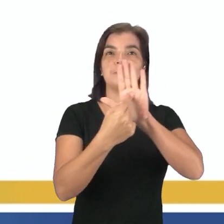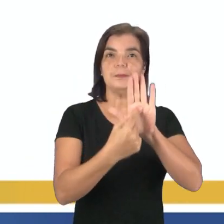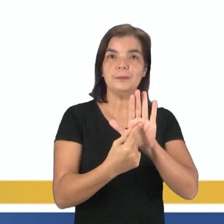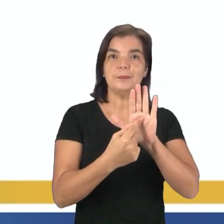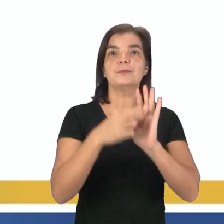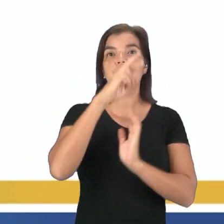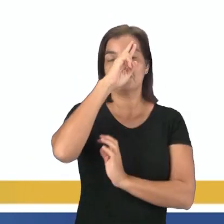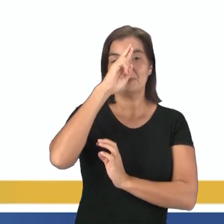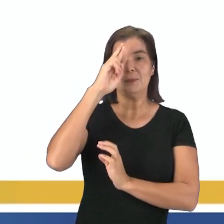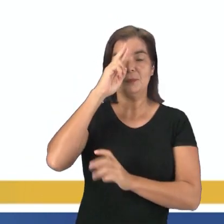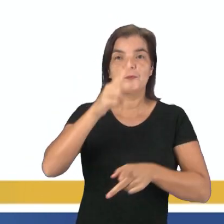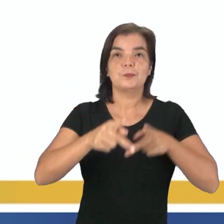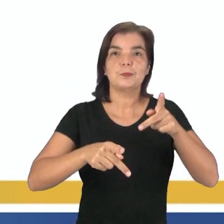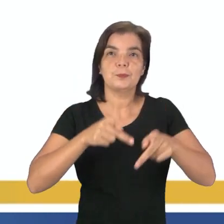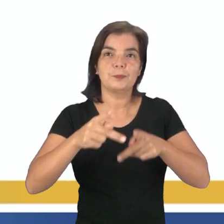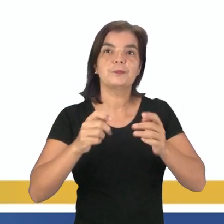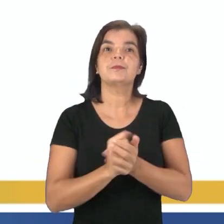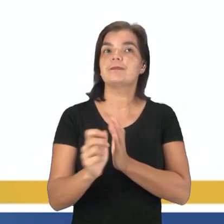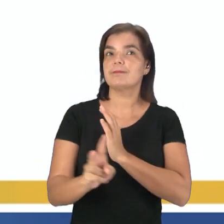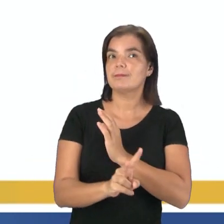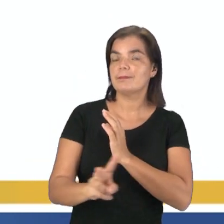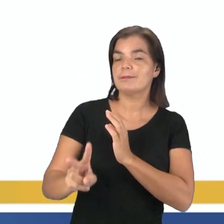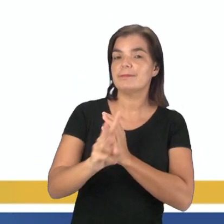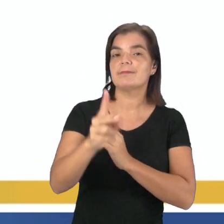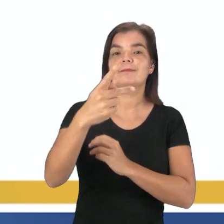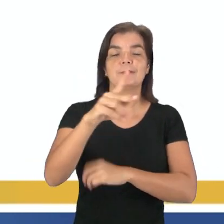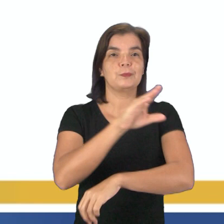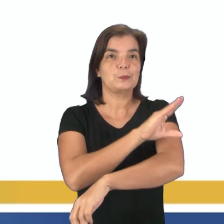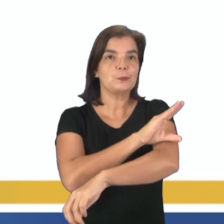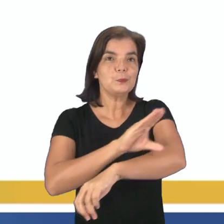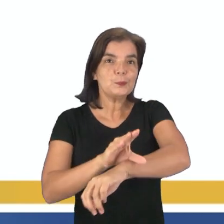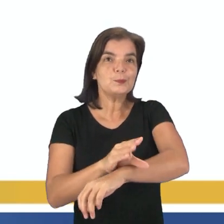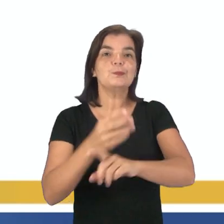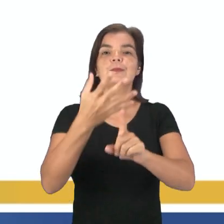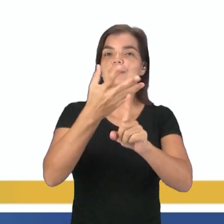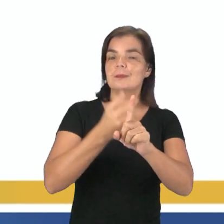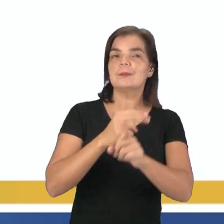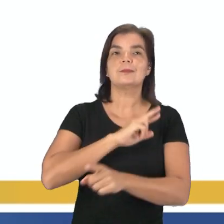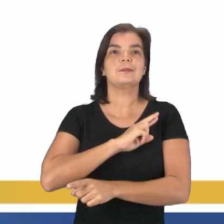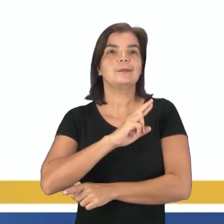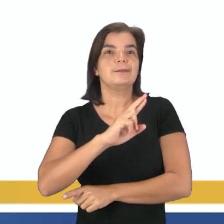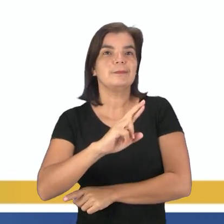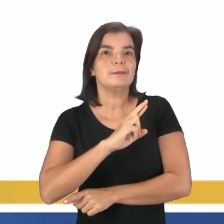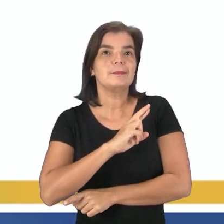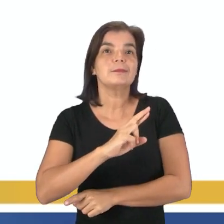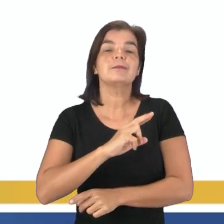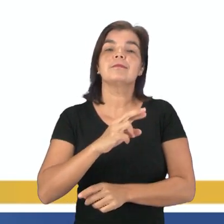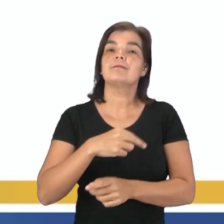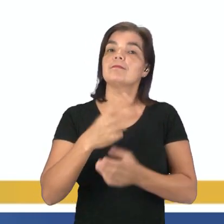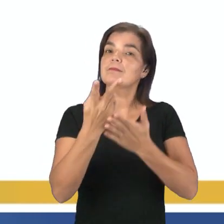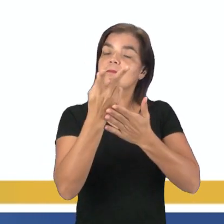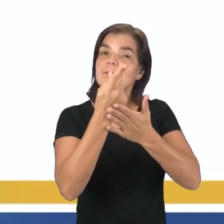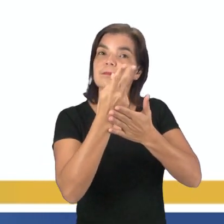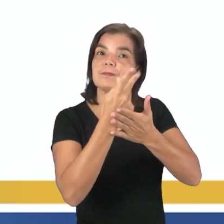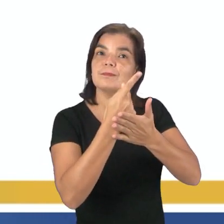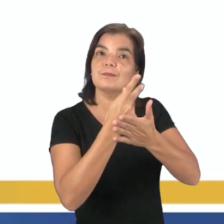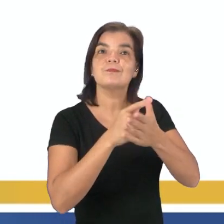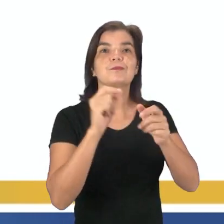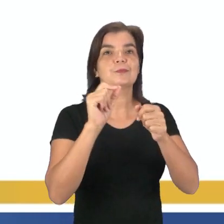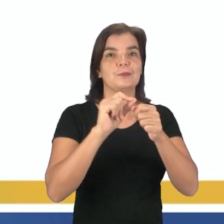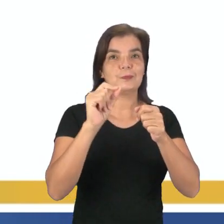que simbolizam a história de um povo, valorizada na sua cultura, arte, religião,